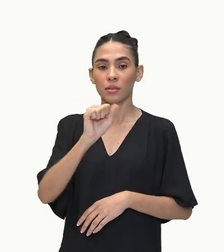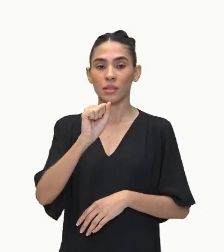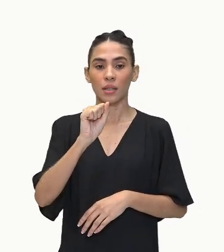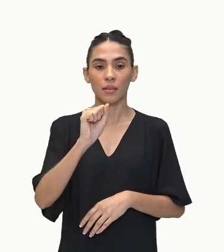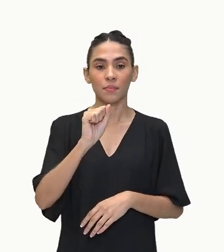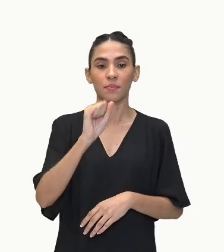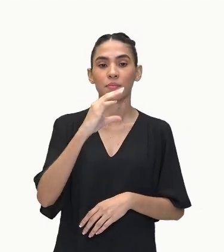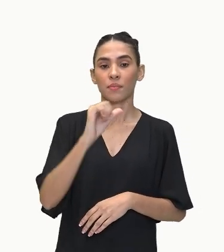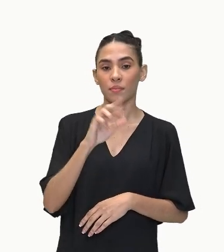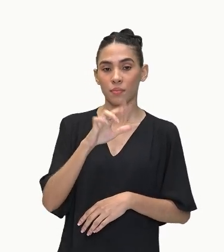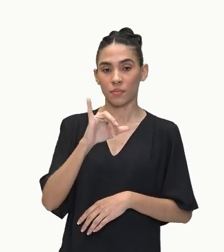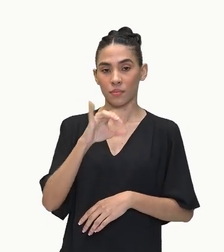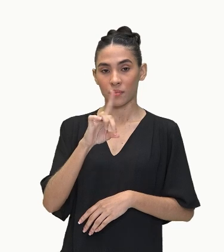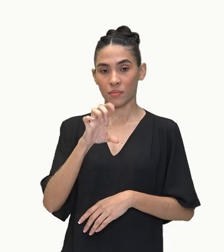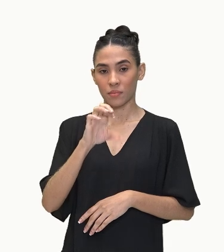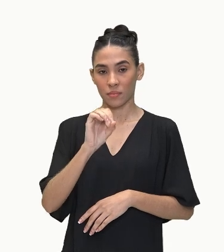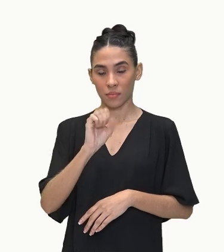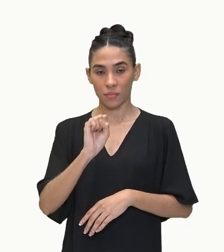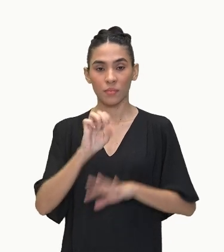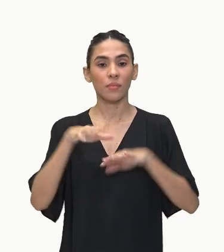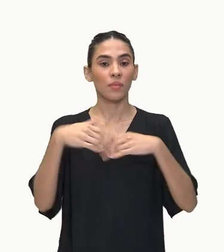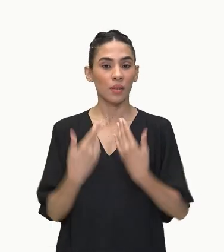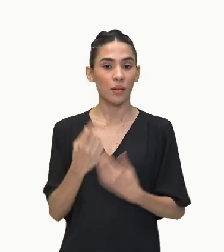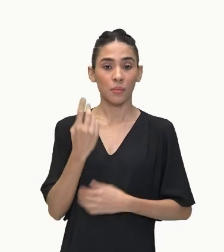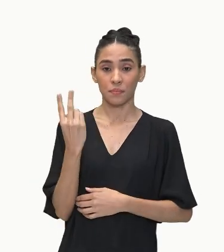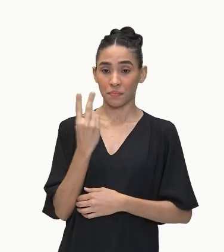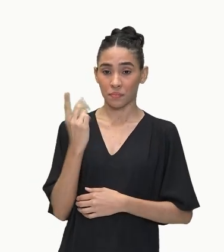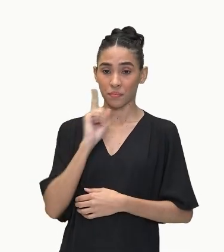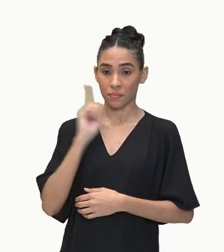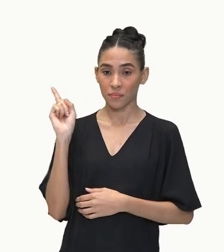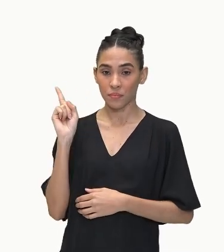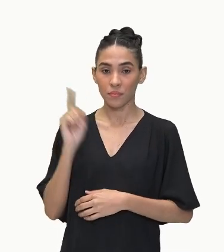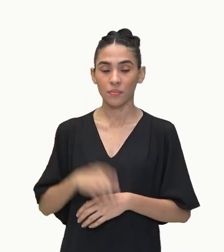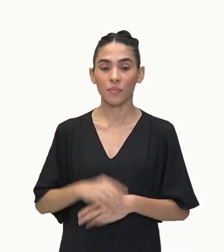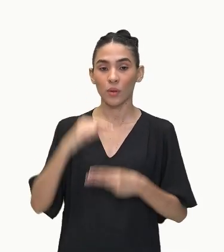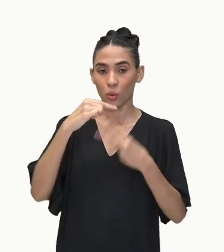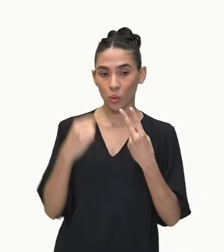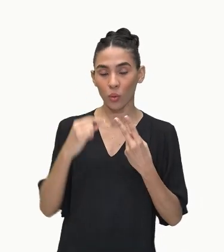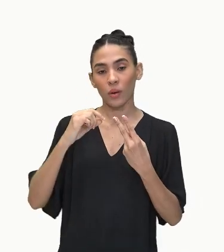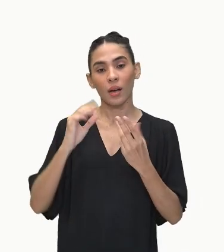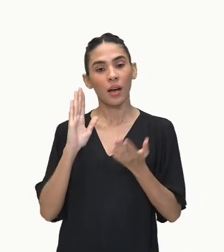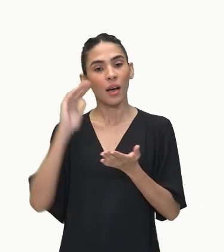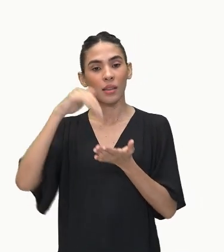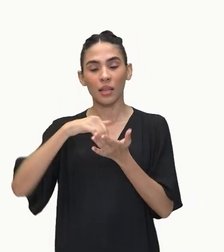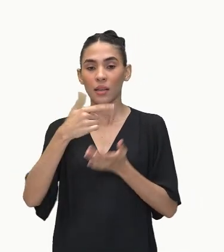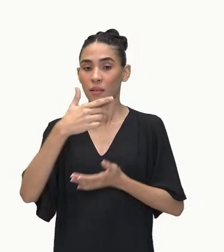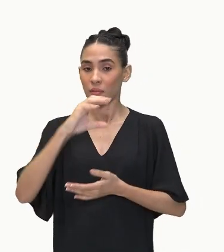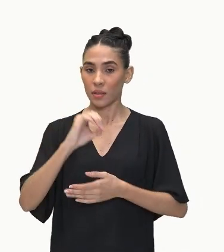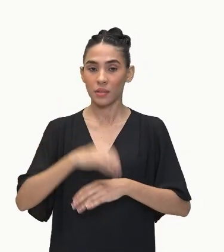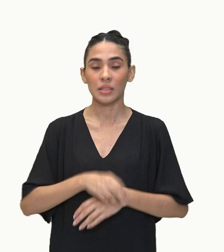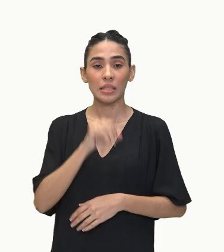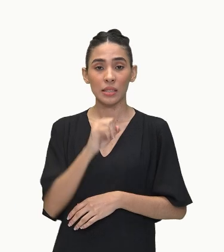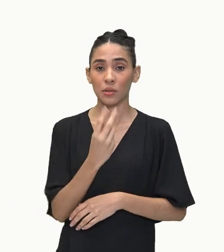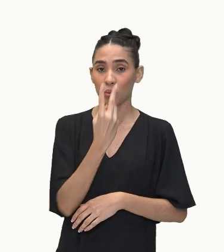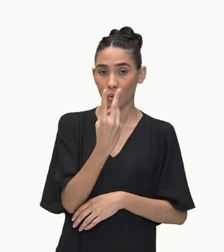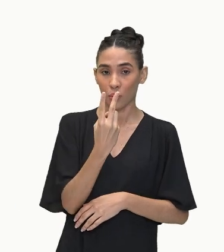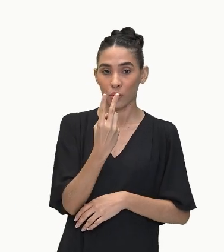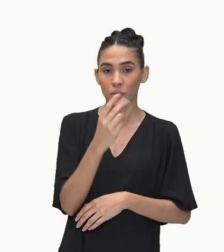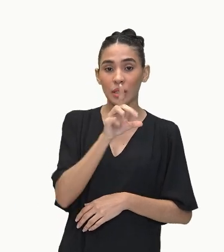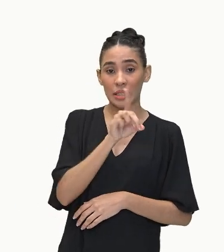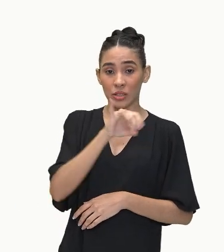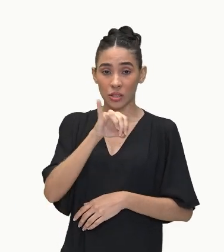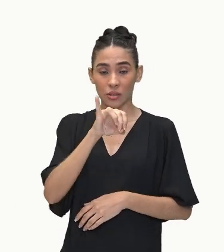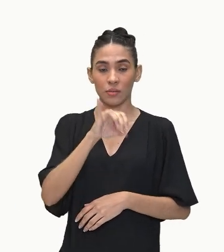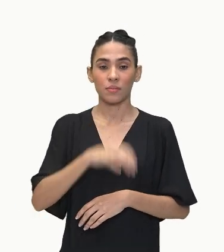oligosacarídeos, ok? Então, os oligosacarídeos, eles são de 2 até 20, sendo que se forem 2, são chamados de